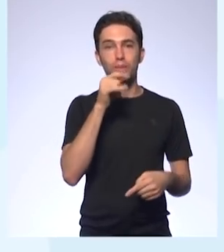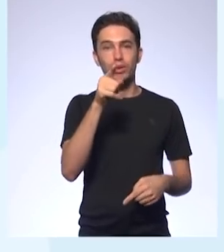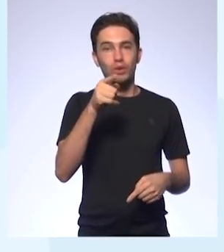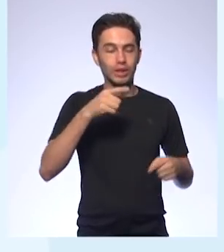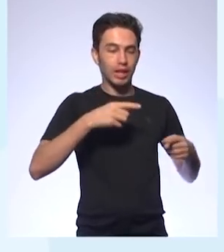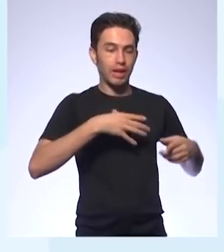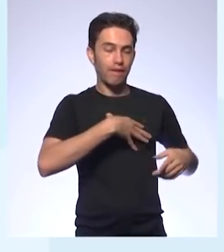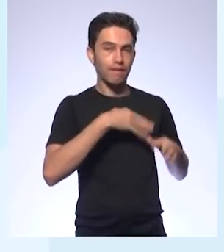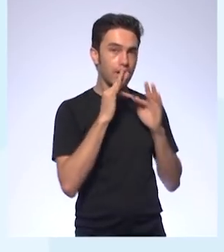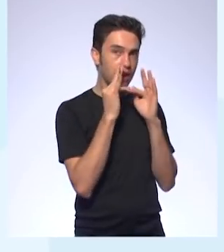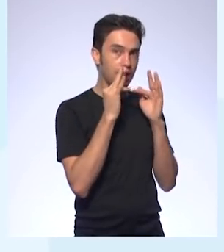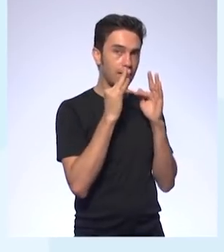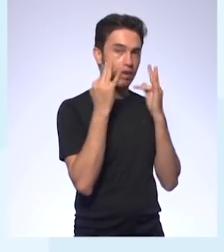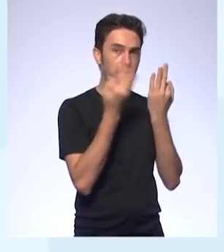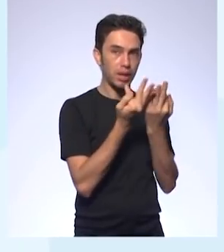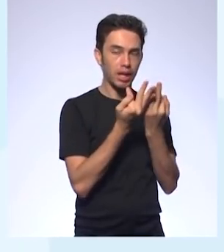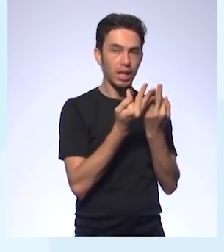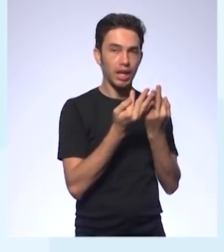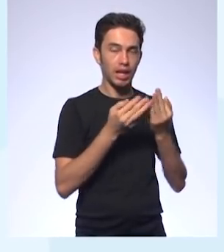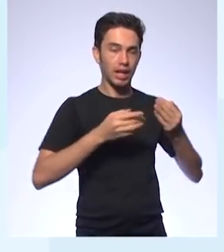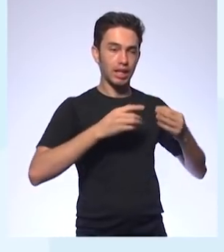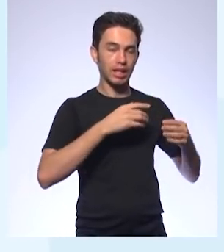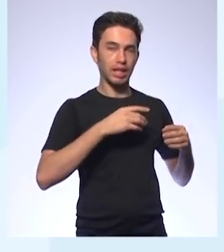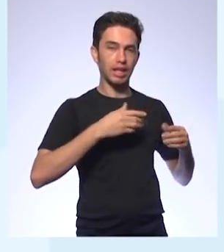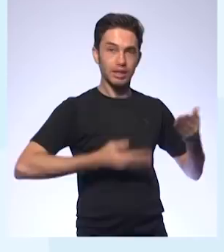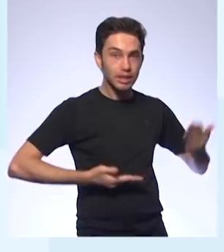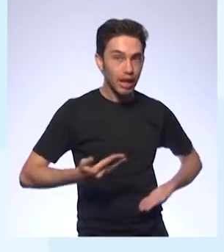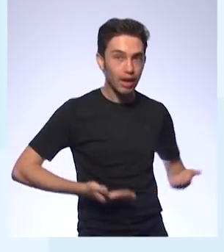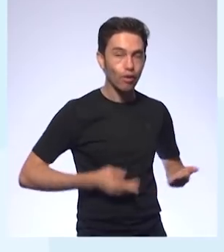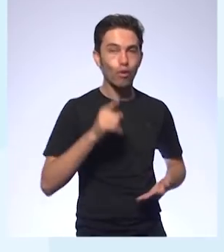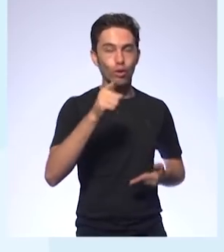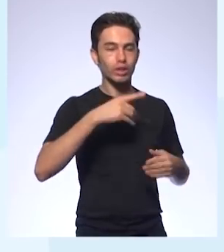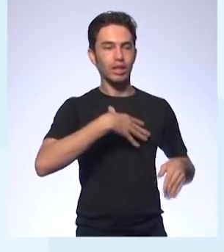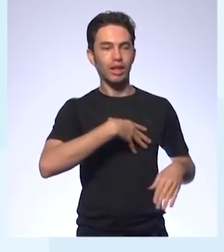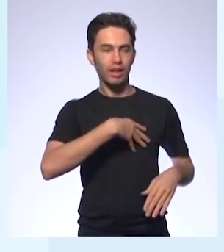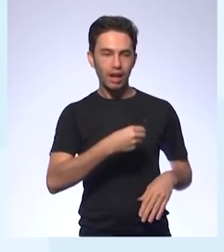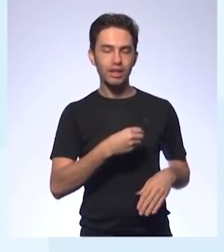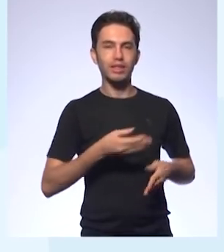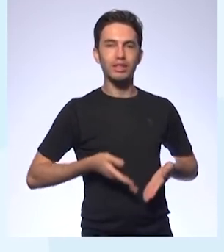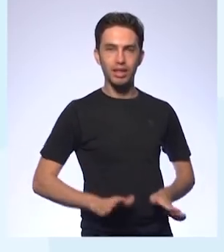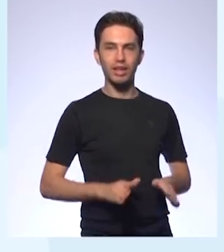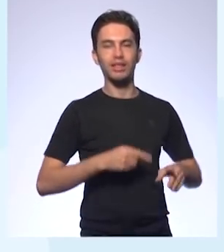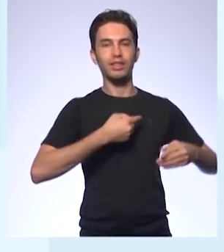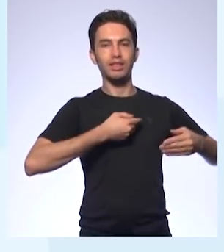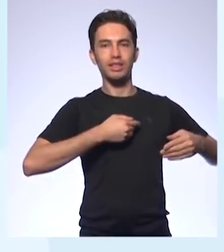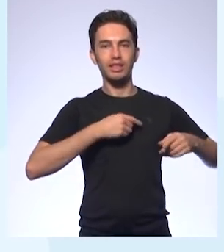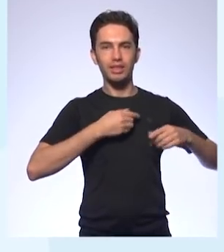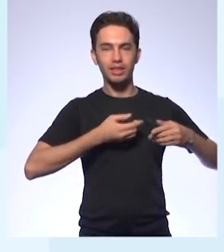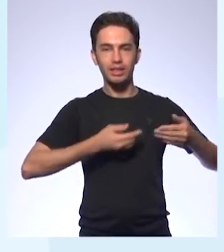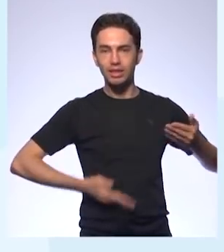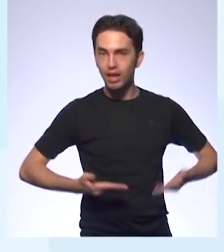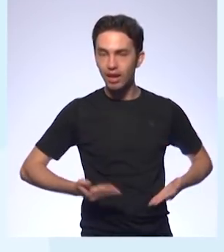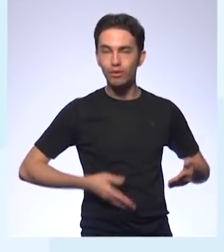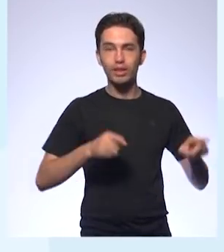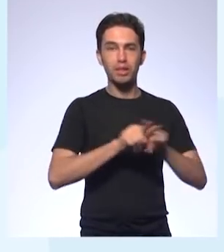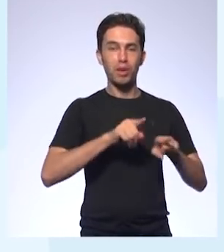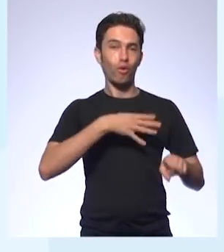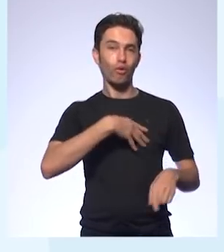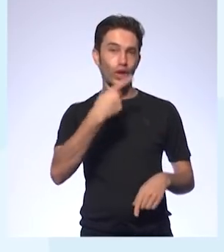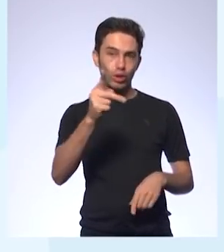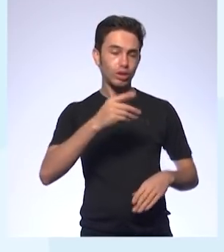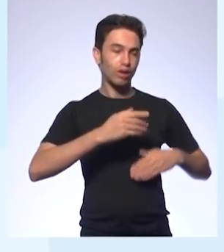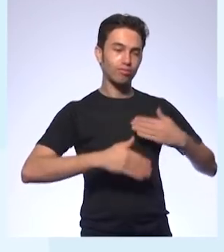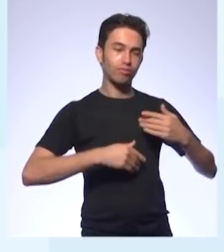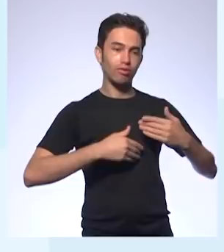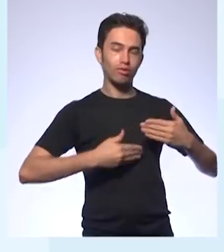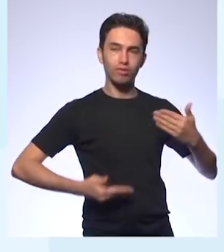toda será servo, dentro do contexto da Europa Ocidental feudalista, beleza? Desse período feudal.